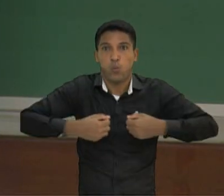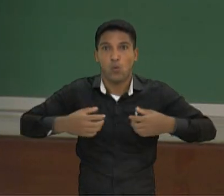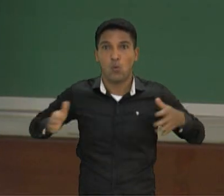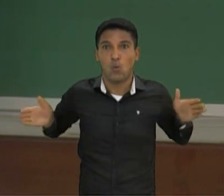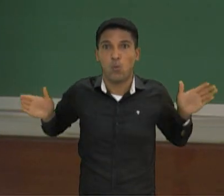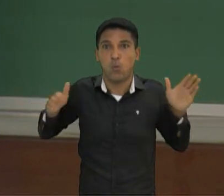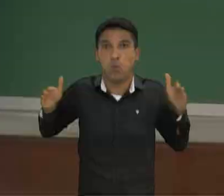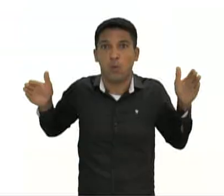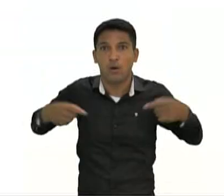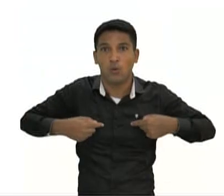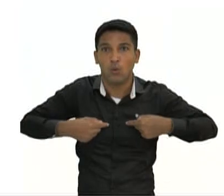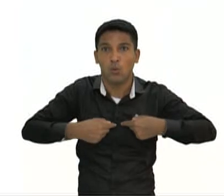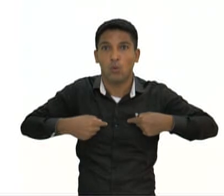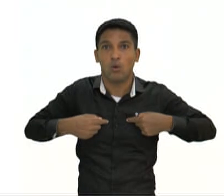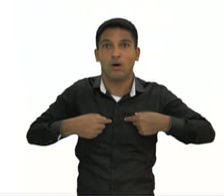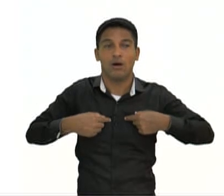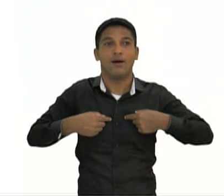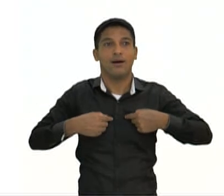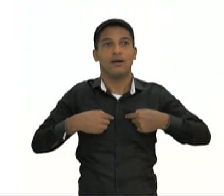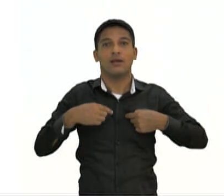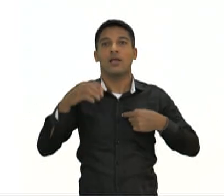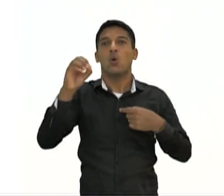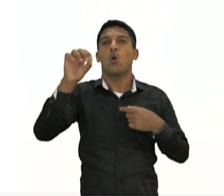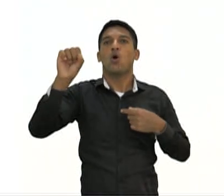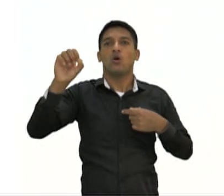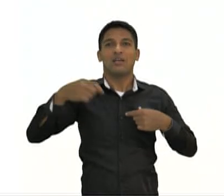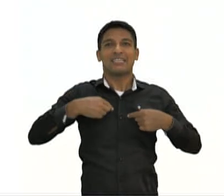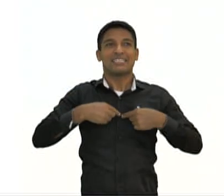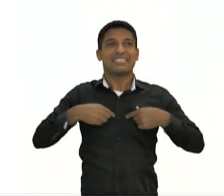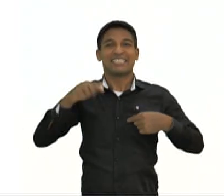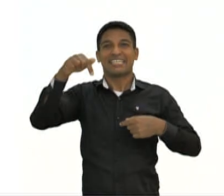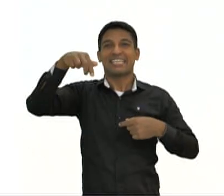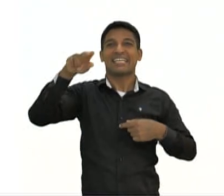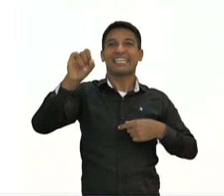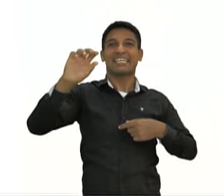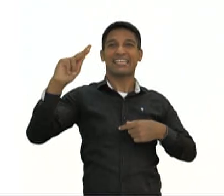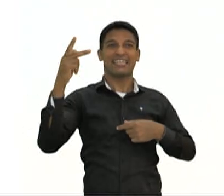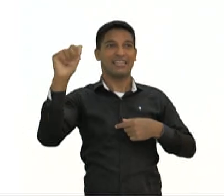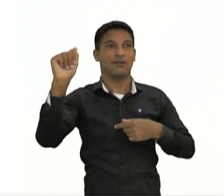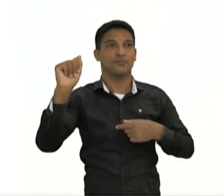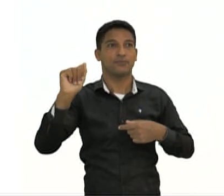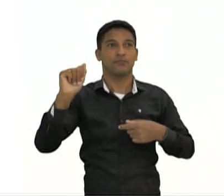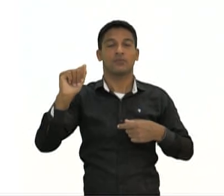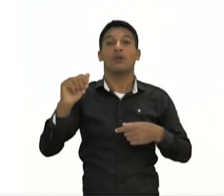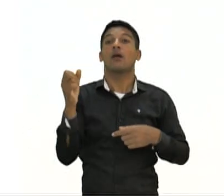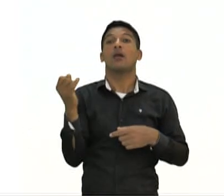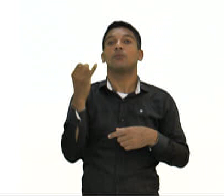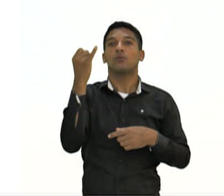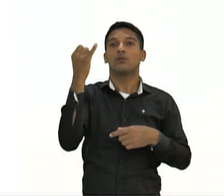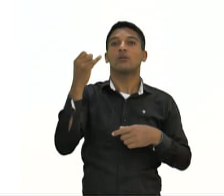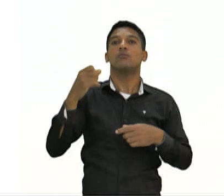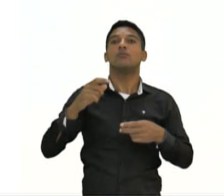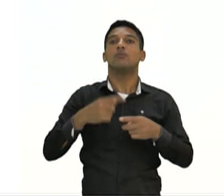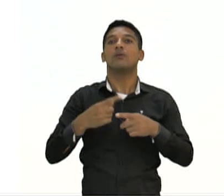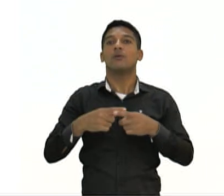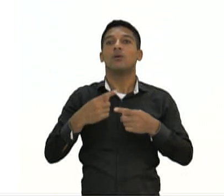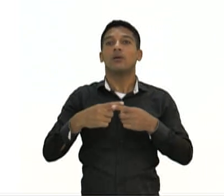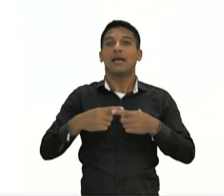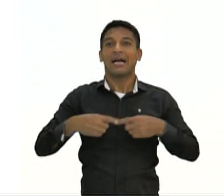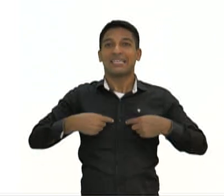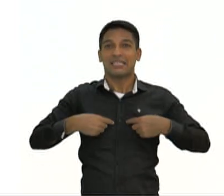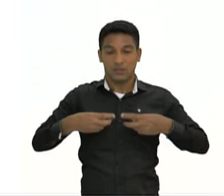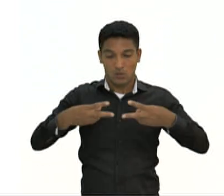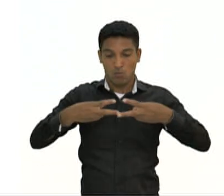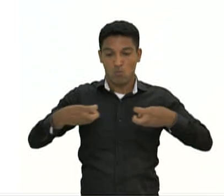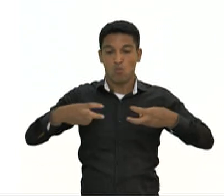azul. Além disso, essa carena ou quilha, ela é importantíssima para a fixação dos músculos peitorais para